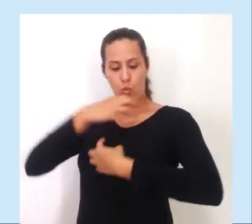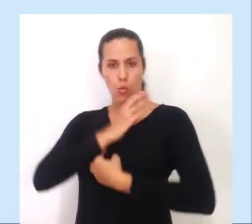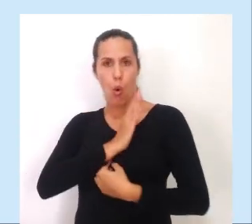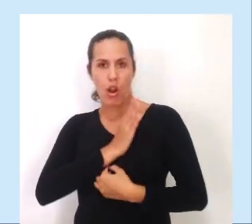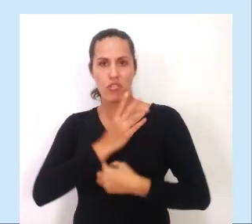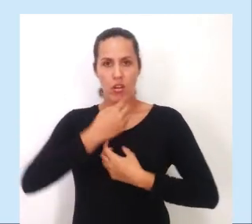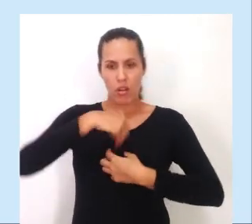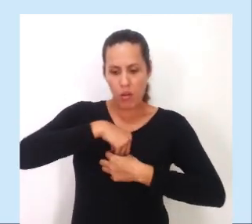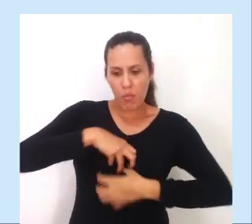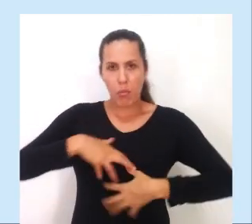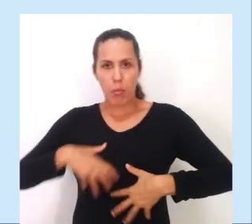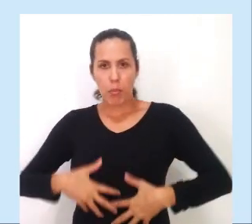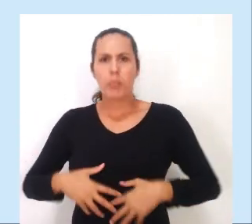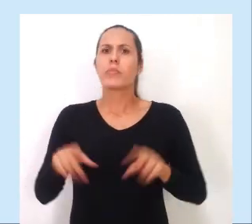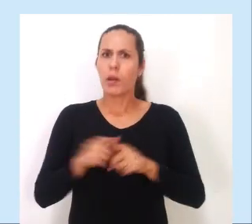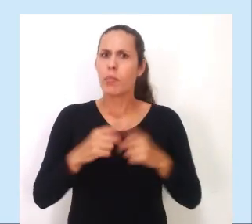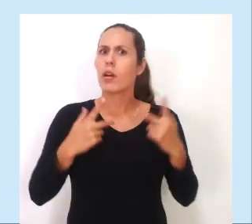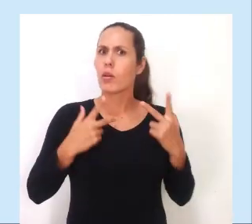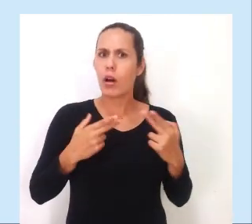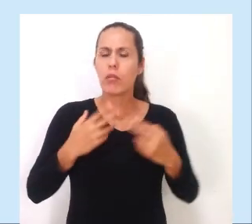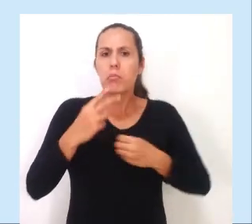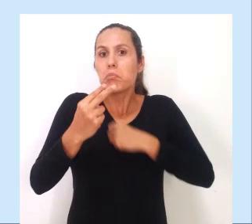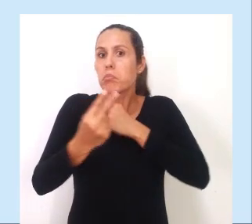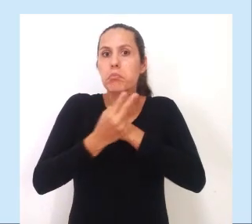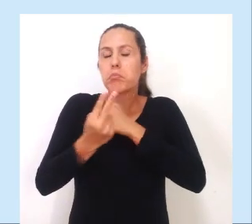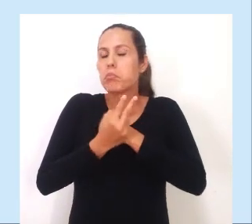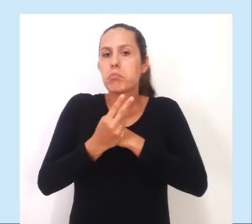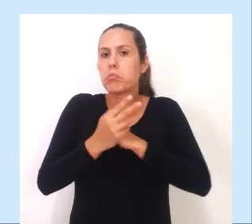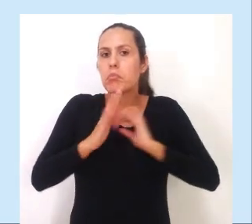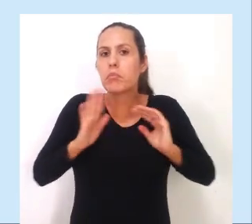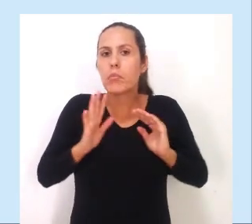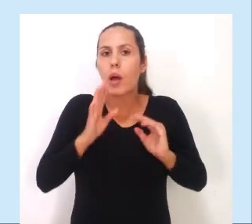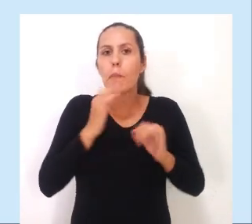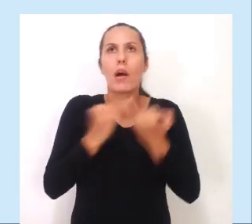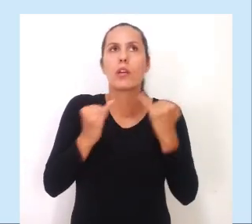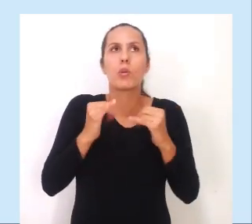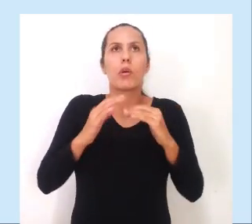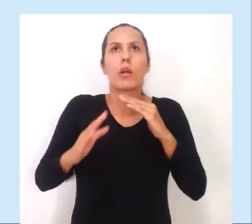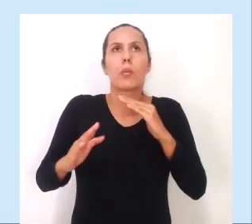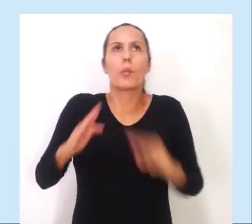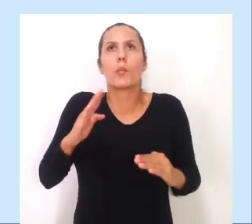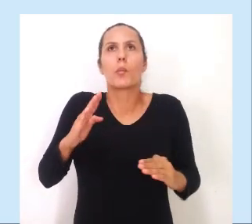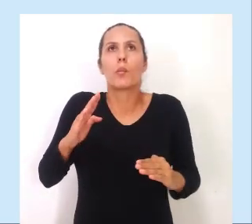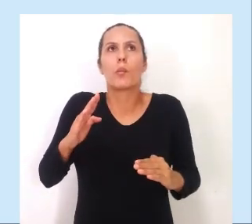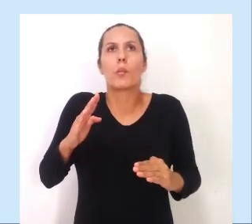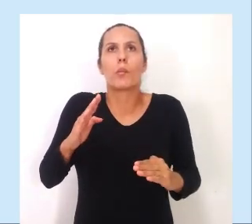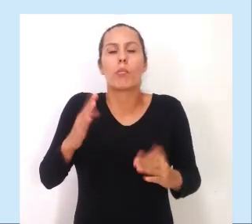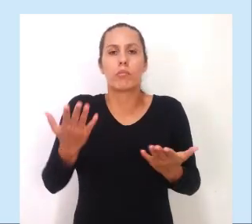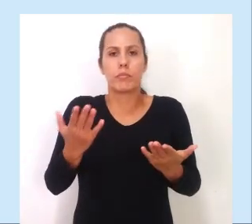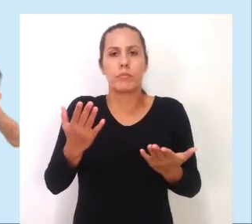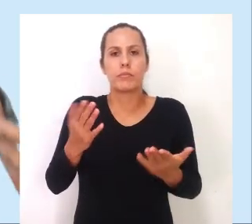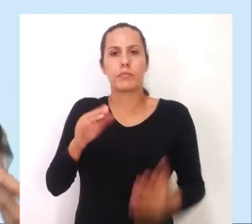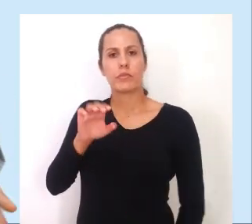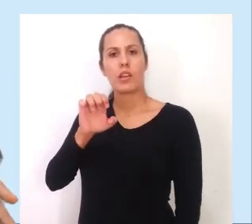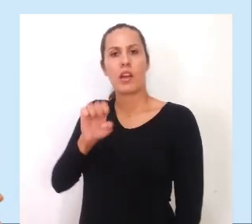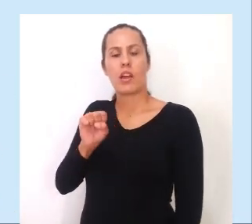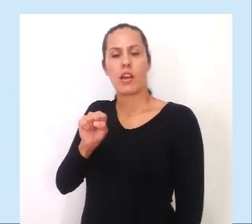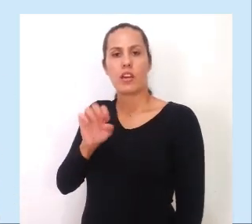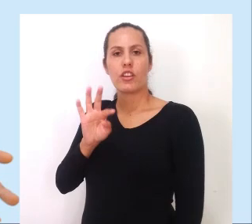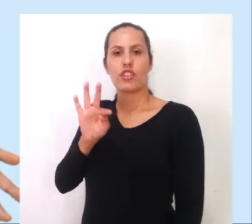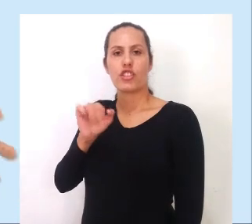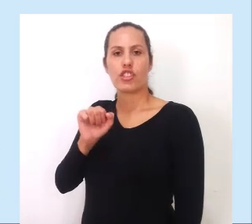interna, como também a parte dele externa. Porque quando eu estava falando para vocês da formação do fóssil, eu tenho ali um ser